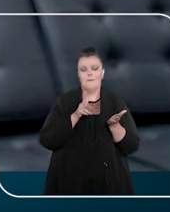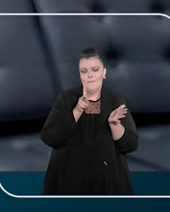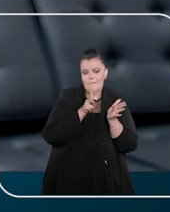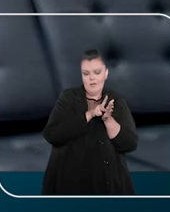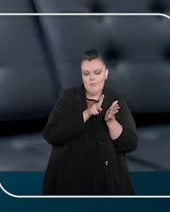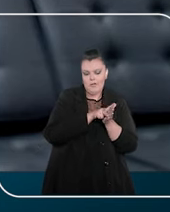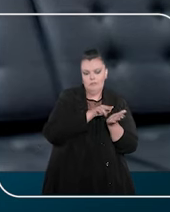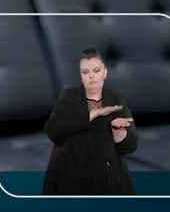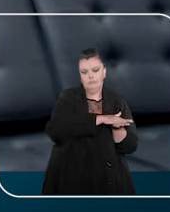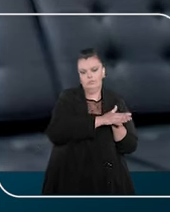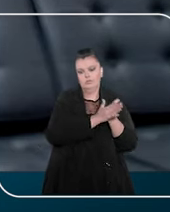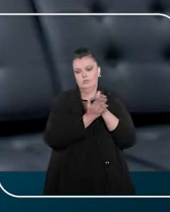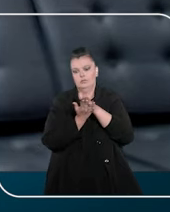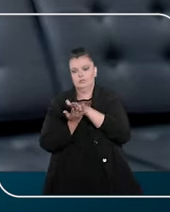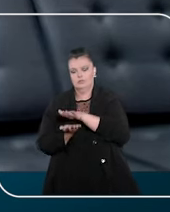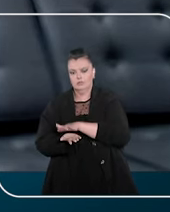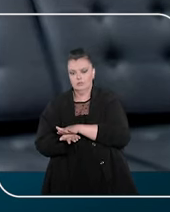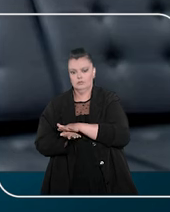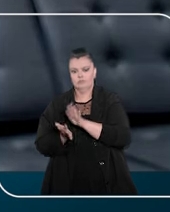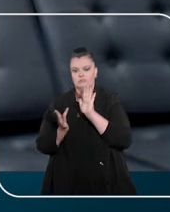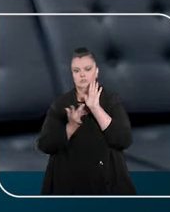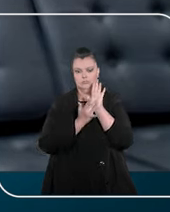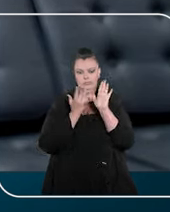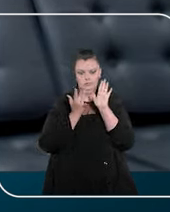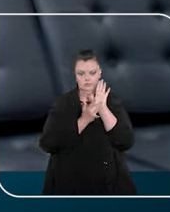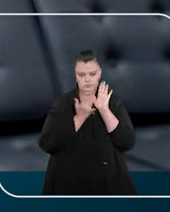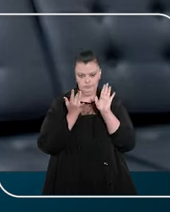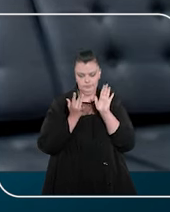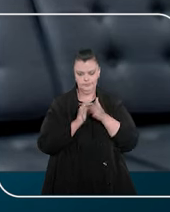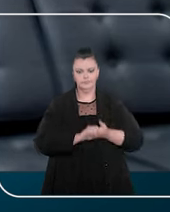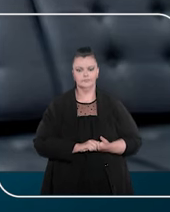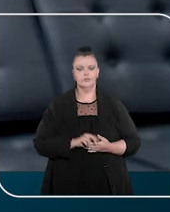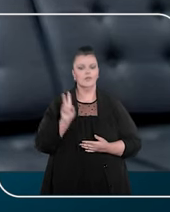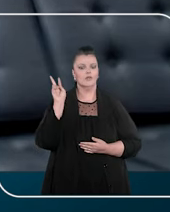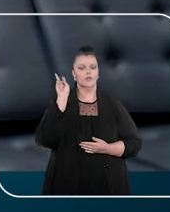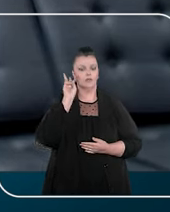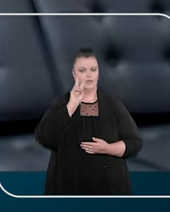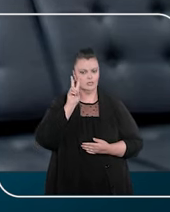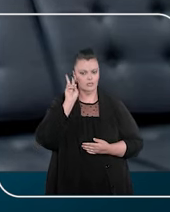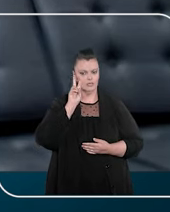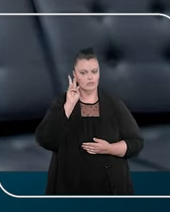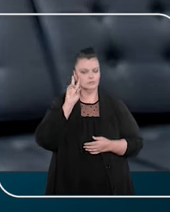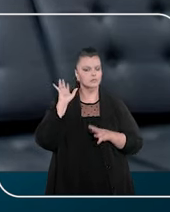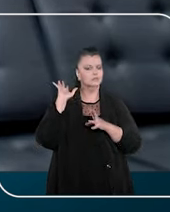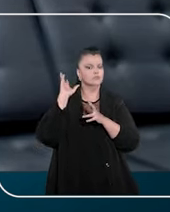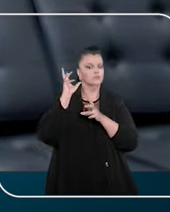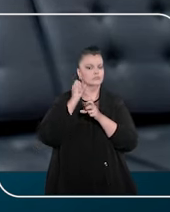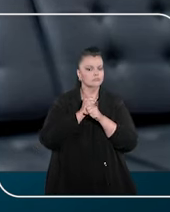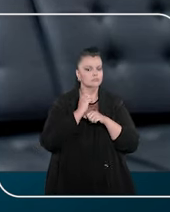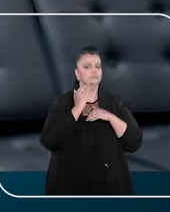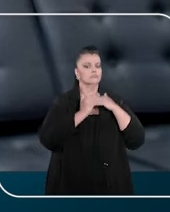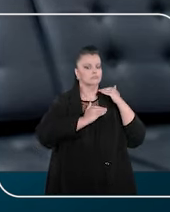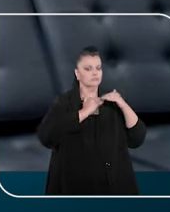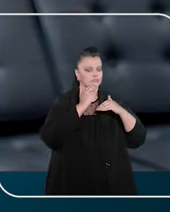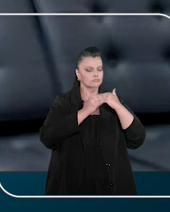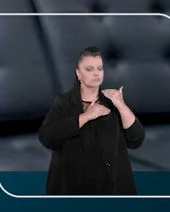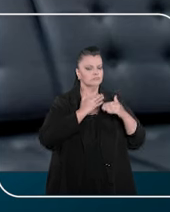a digitalização dos processos. Quando eu entrei, eu me recordo que já estávamos bem